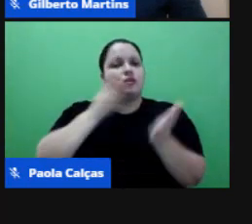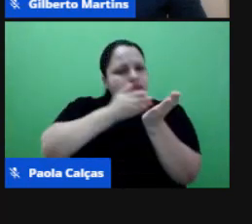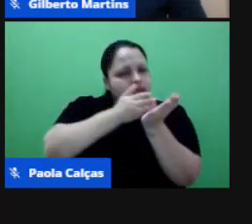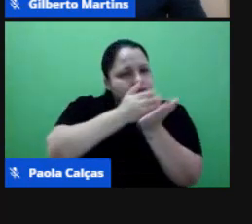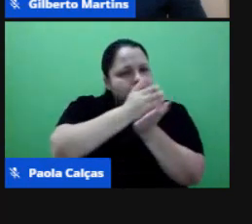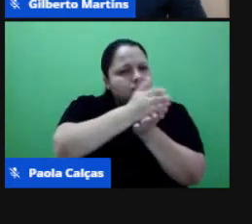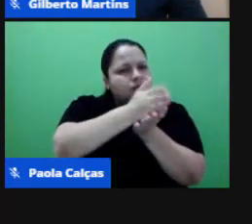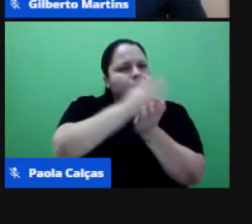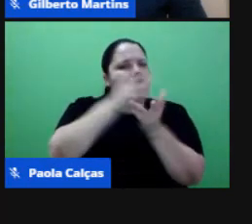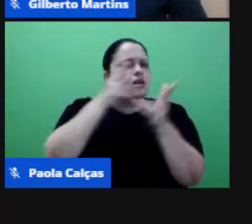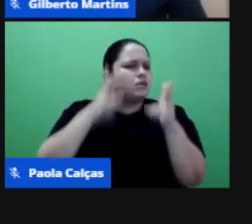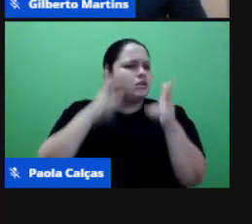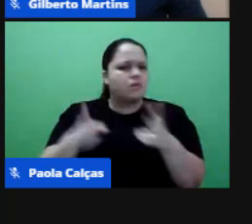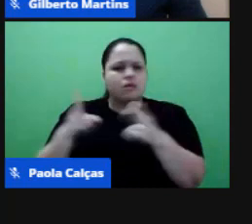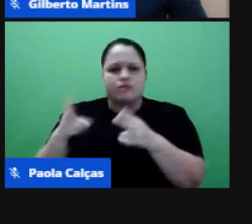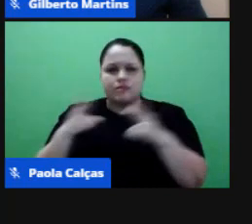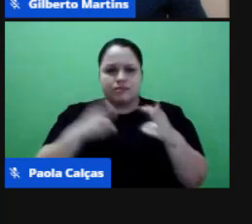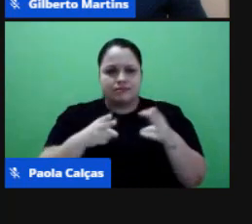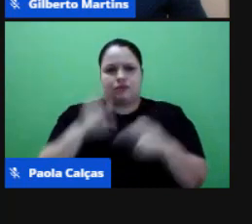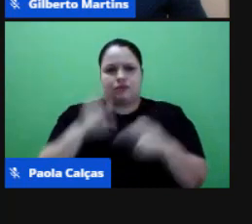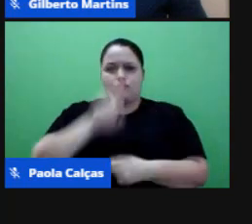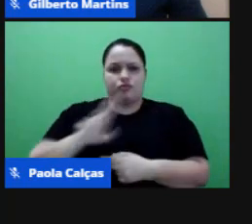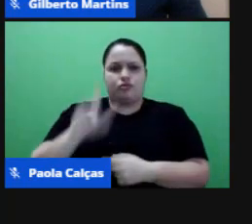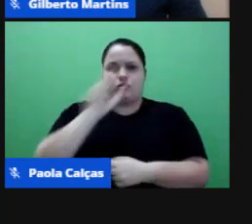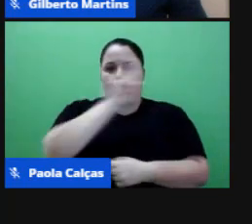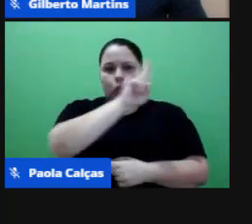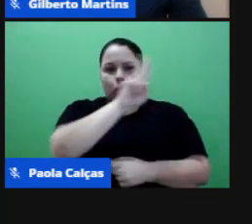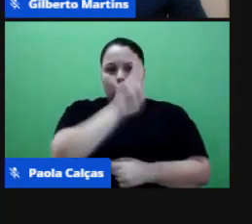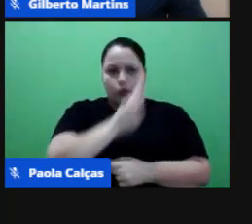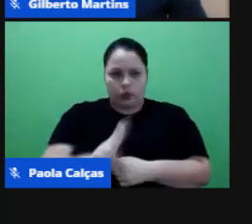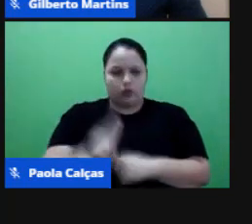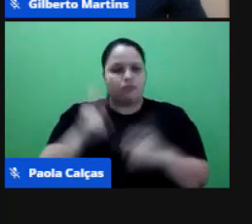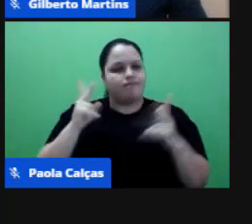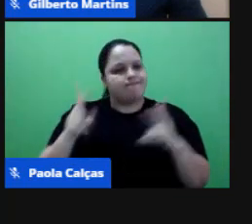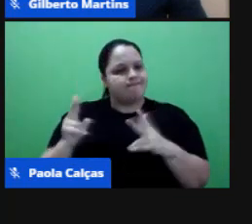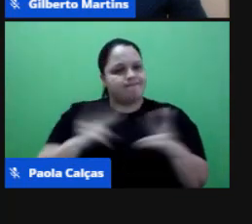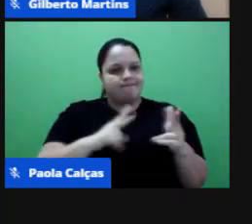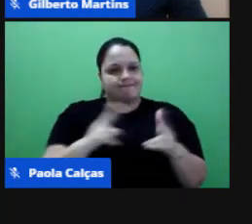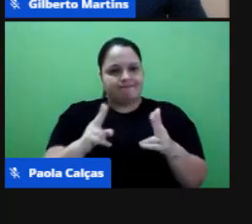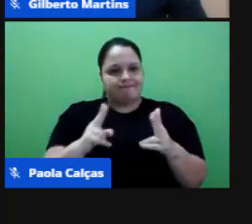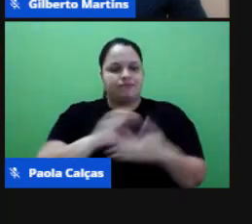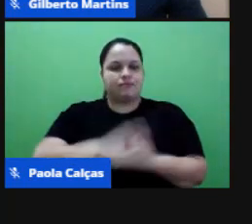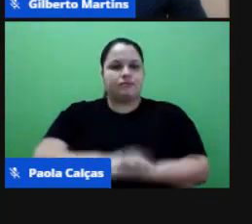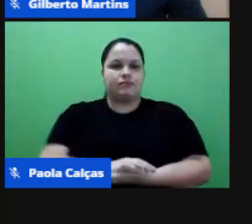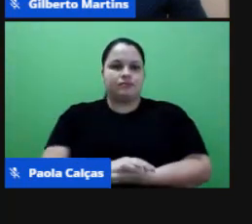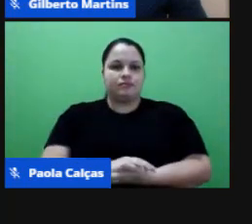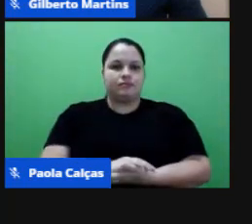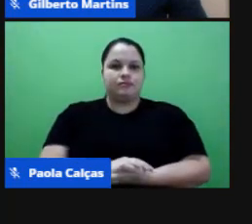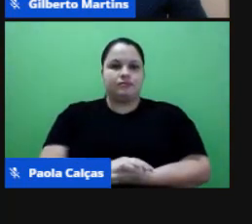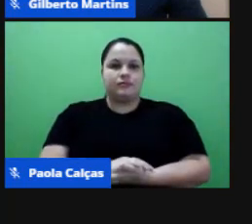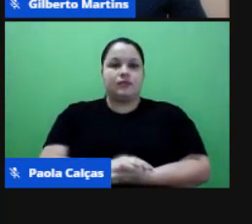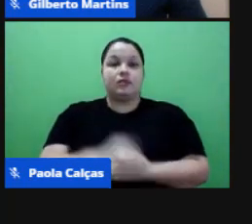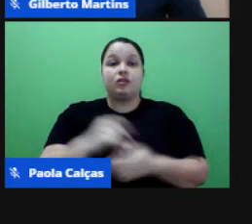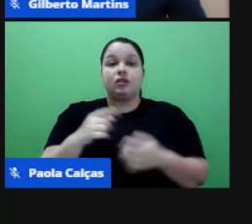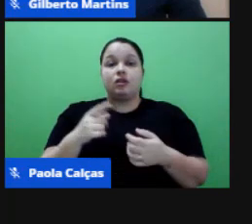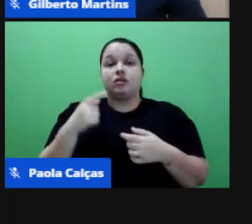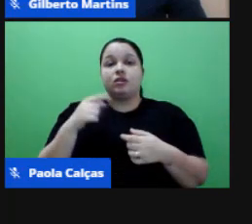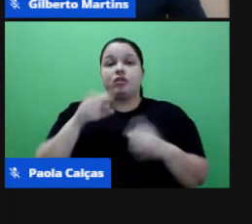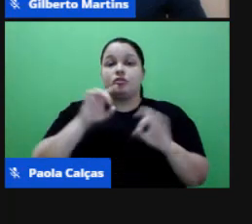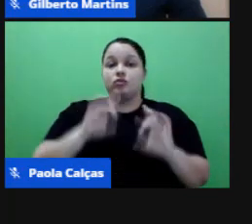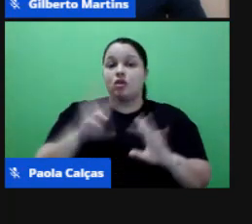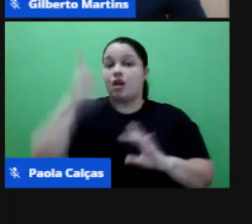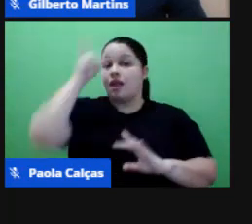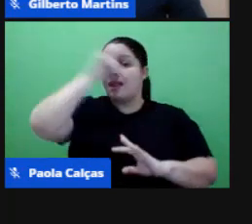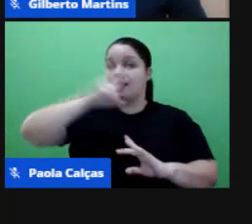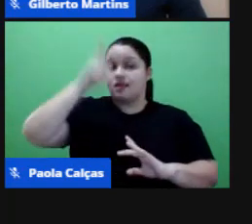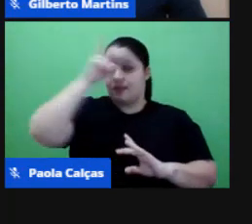o mesmo uso da nomenclatura de cada componente. Nós só estamos relembrando nessa